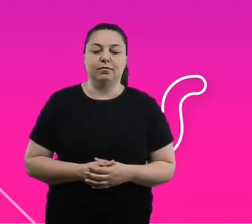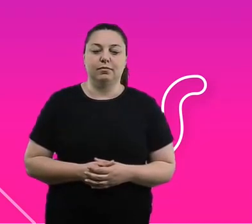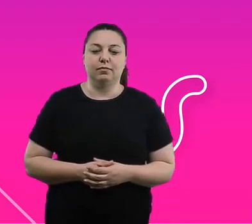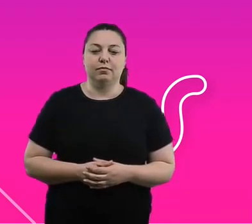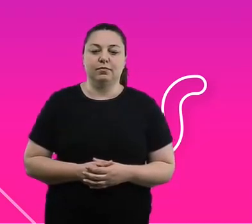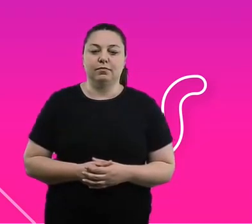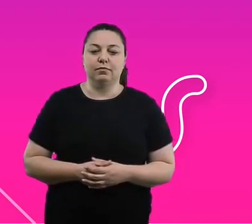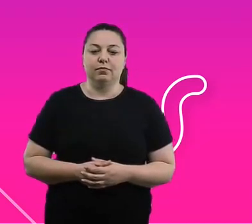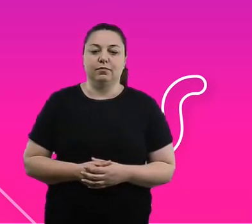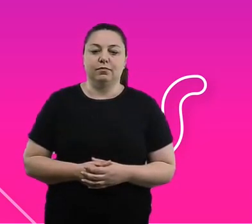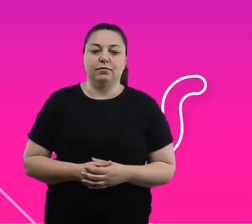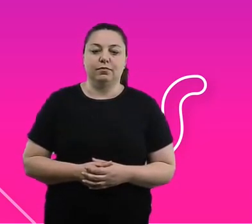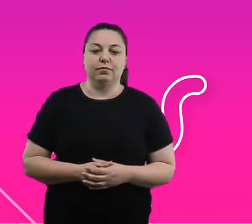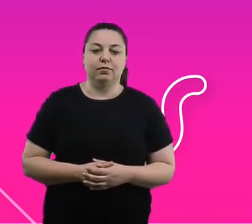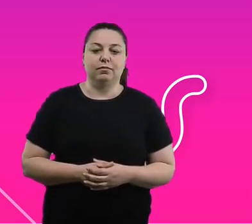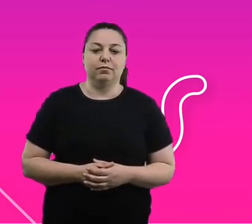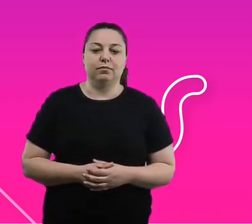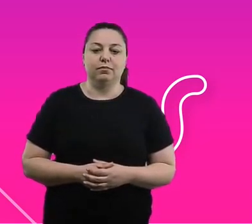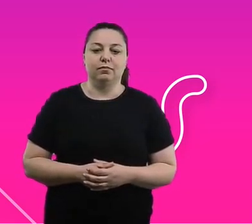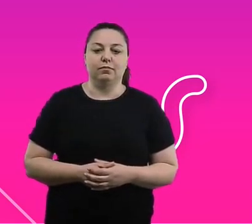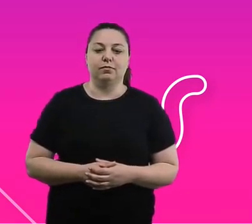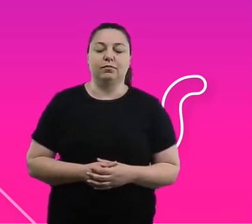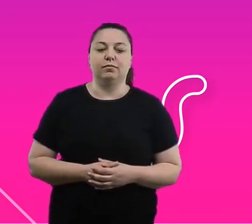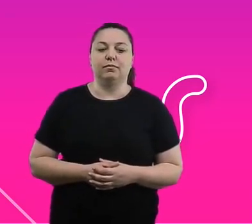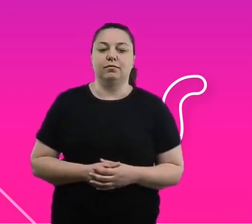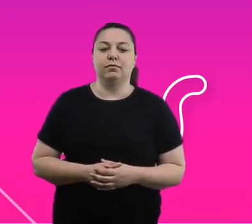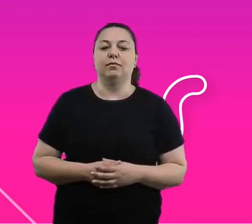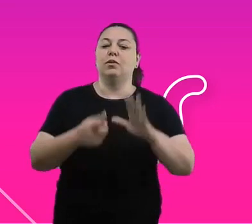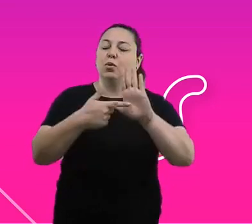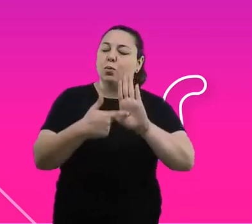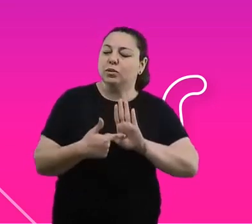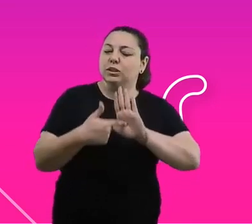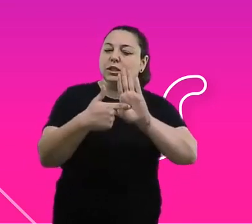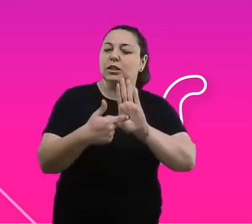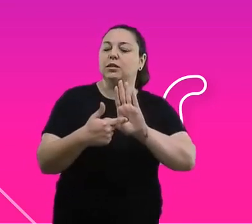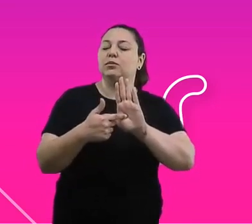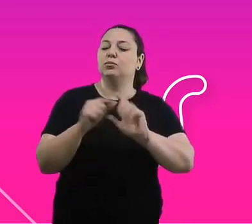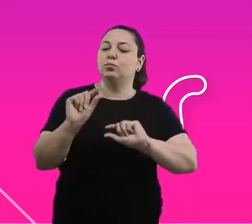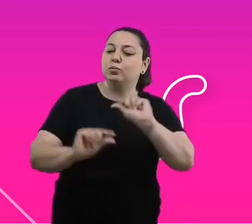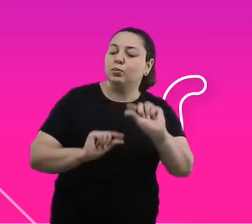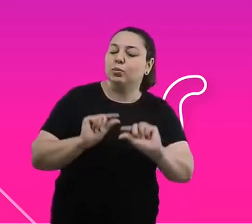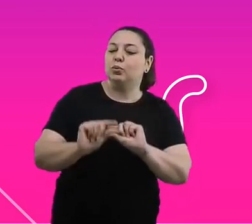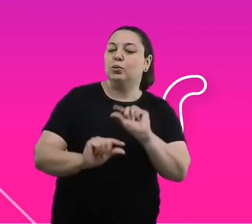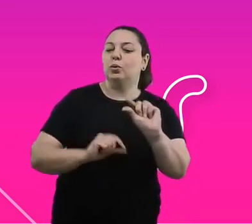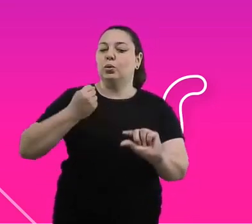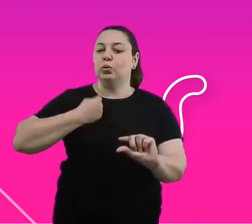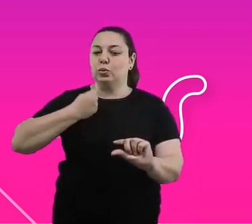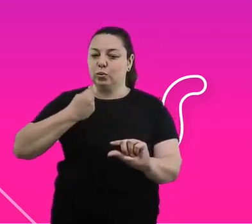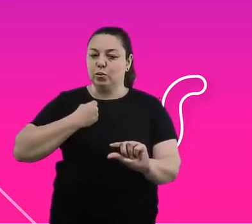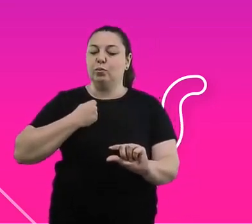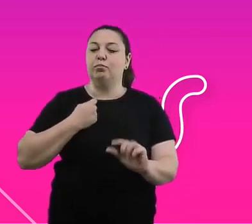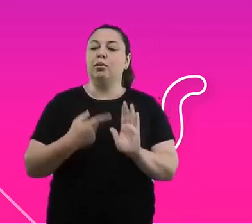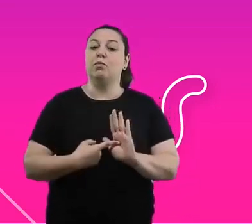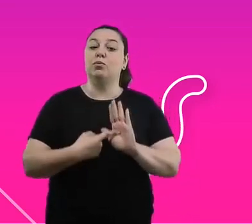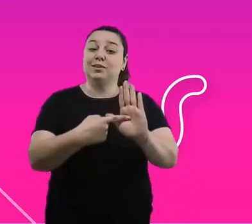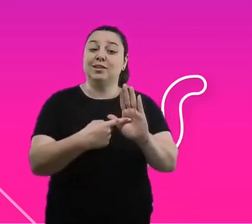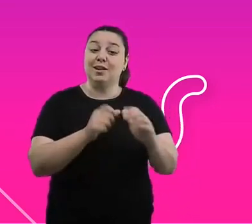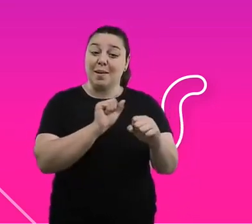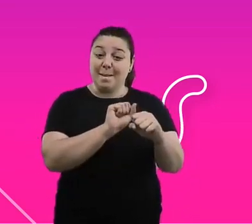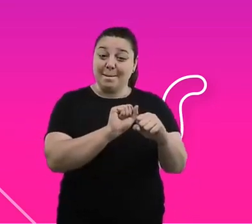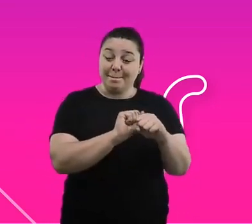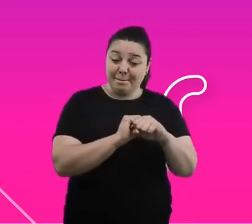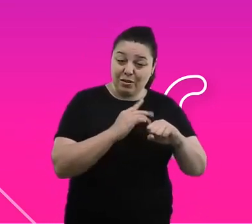e já ficou difícil já, então eu achei muito bom. Trabalho com grande volume de dados é difícil, vocês viram que muda o planejamento,